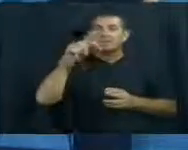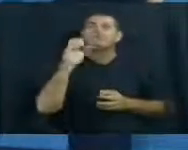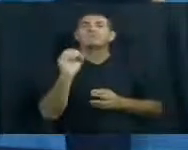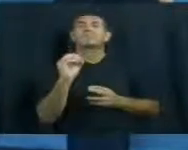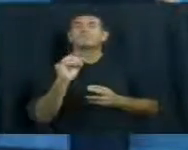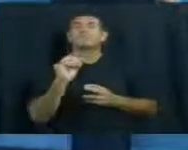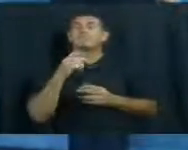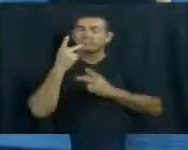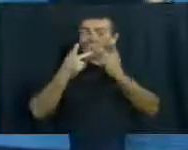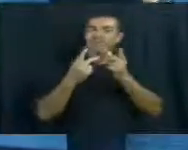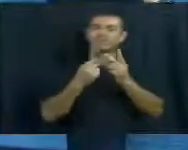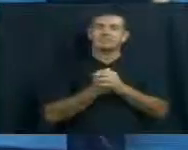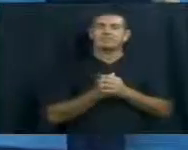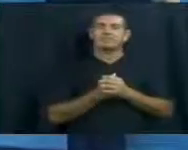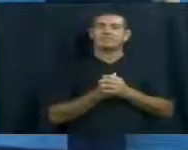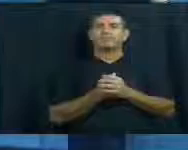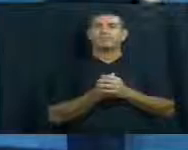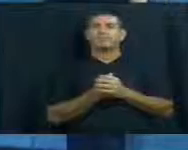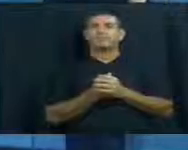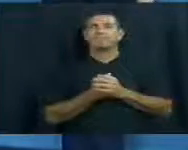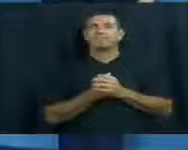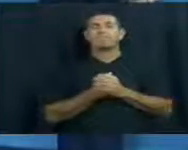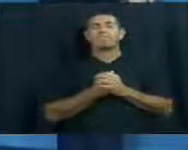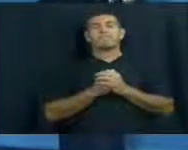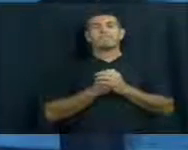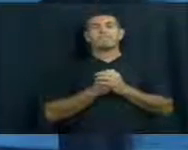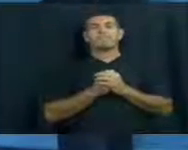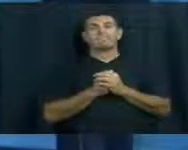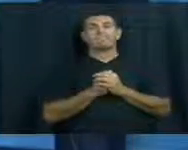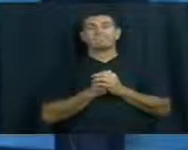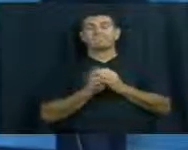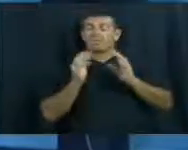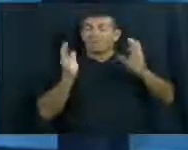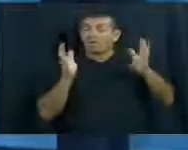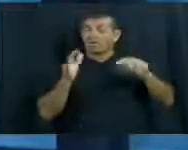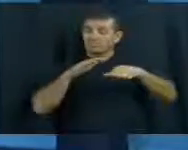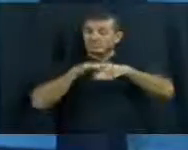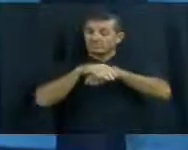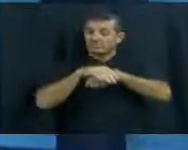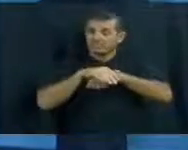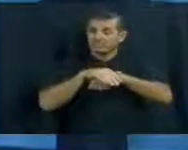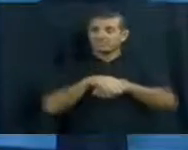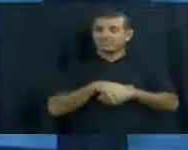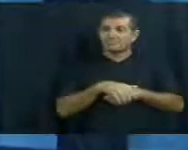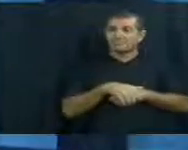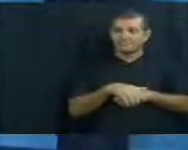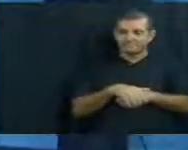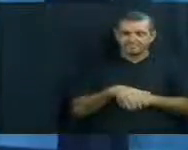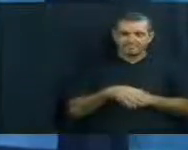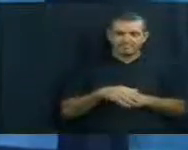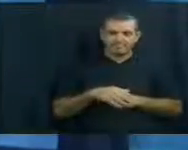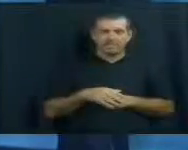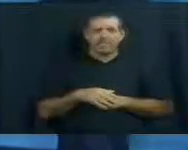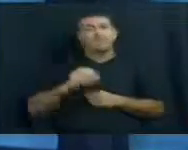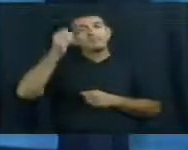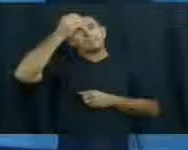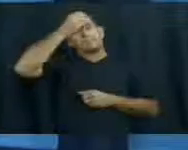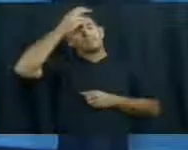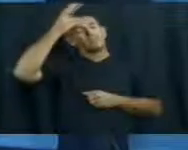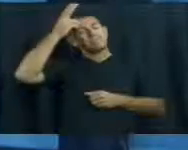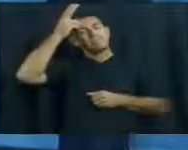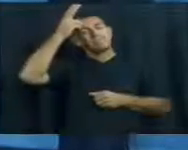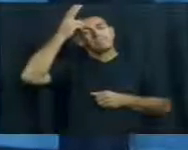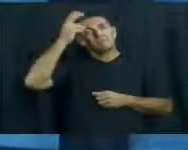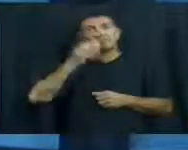vou agora. Vamos lá, Jorge, manda ver. Então, hoje à noite, já está chegando, prefeito, o